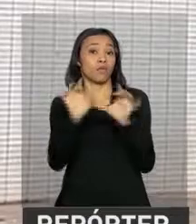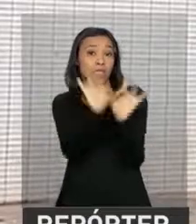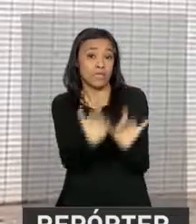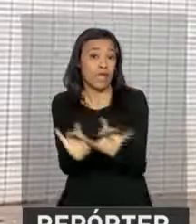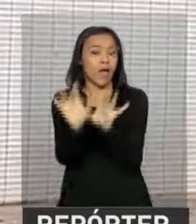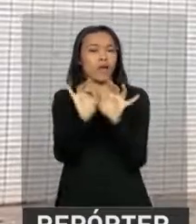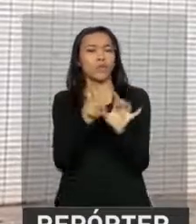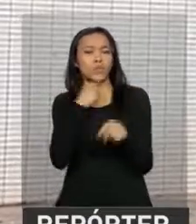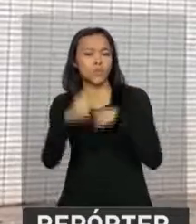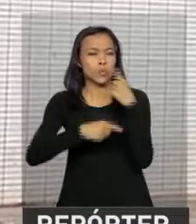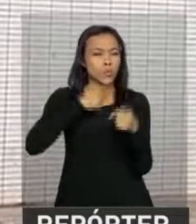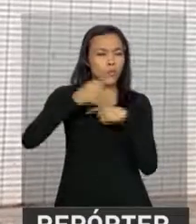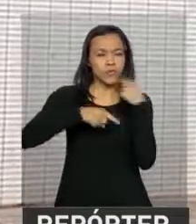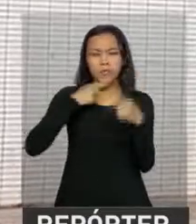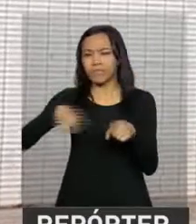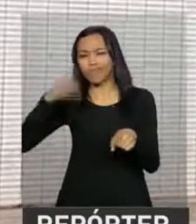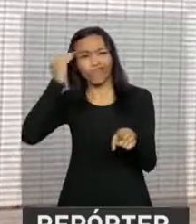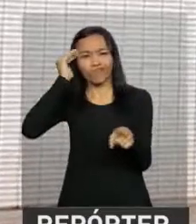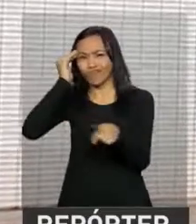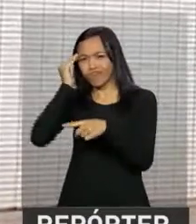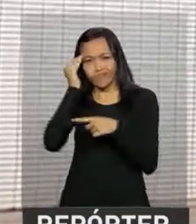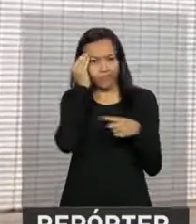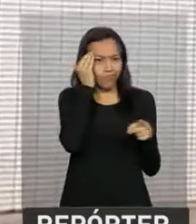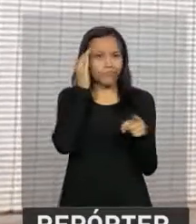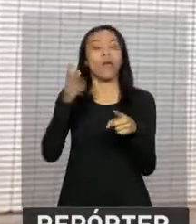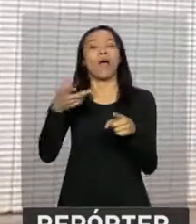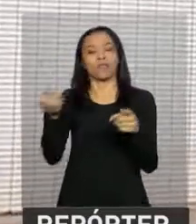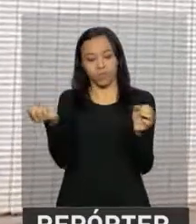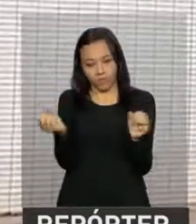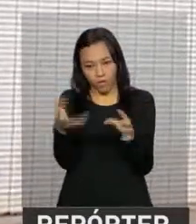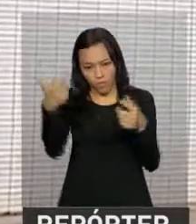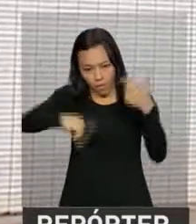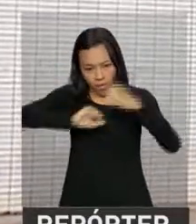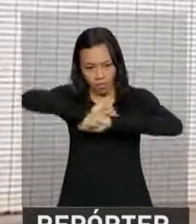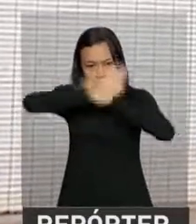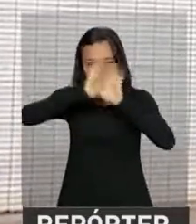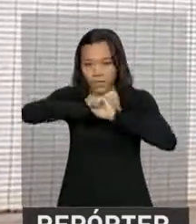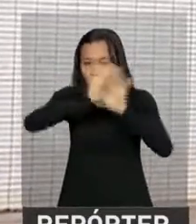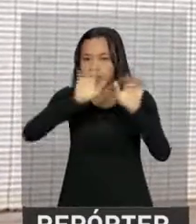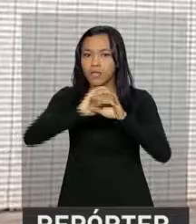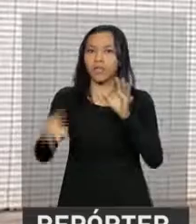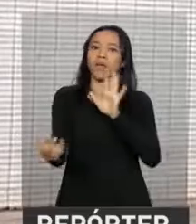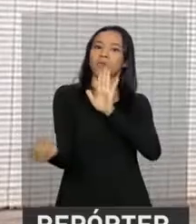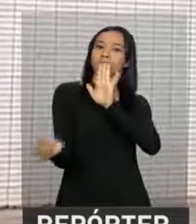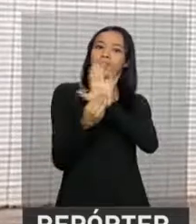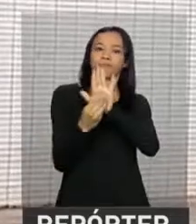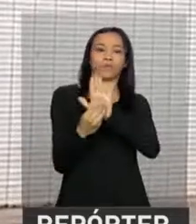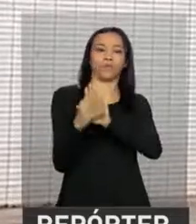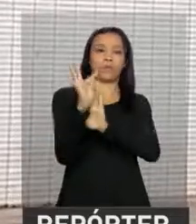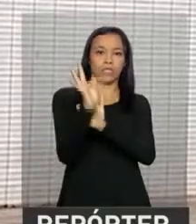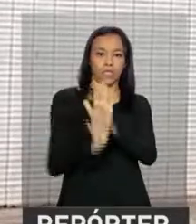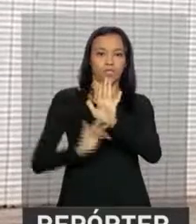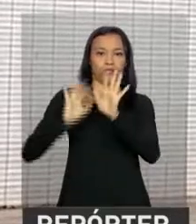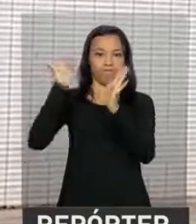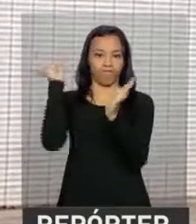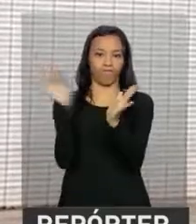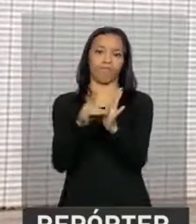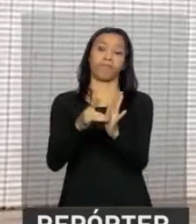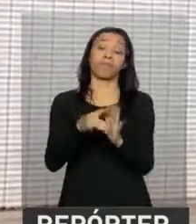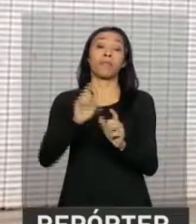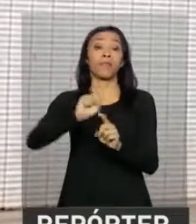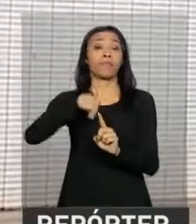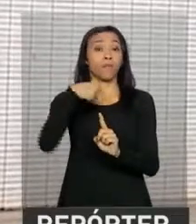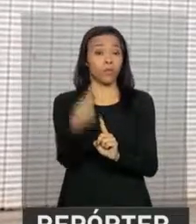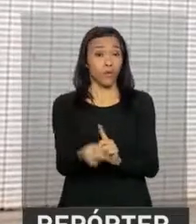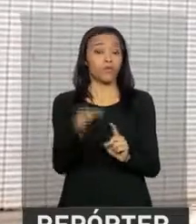quaisquer outras dúvidas que tenham ficado para que o texto final tenha a legitimidade necessária. Logo depois dessa coletiva do ministro, o deputado